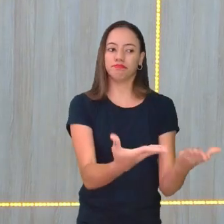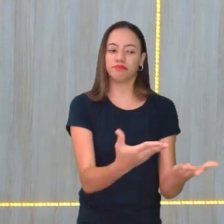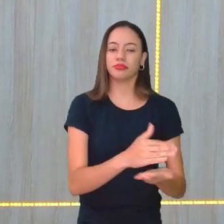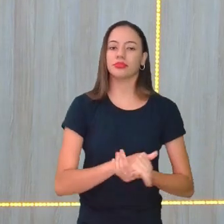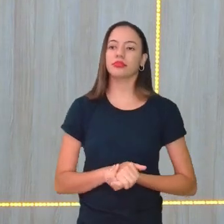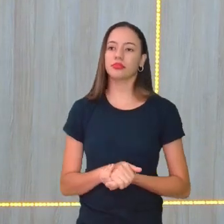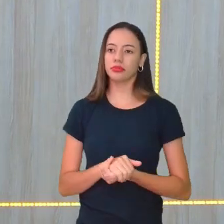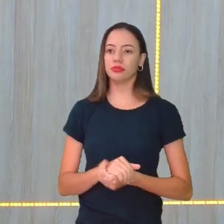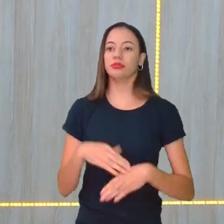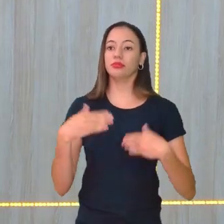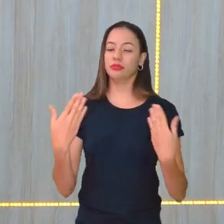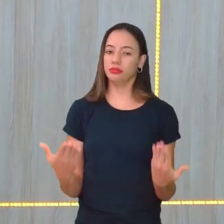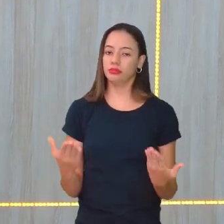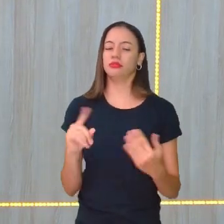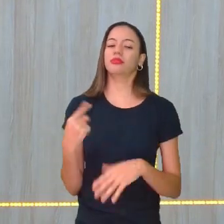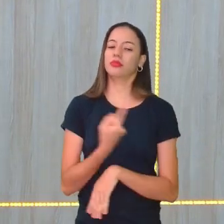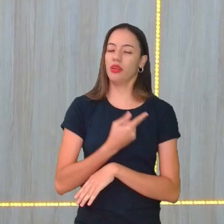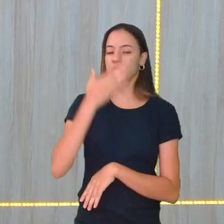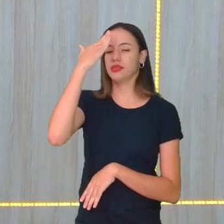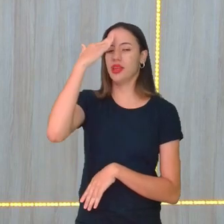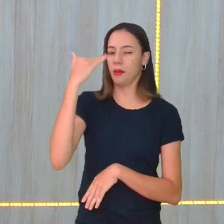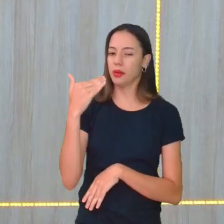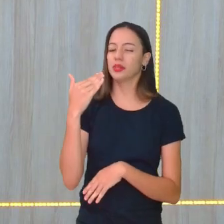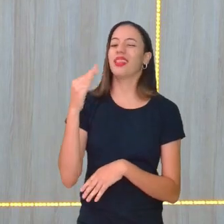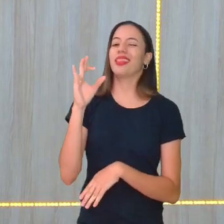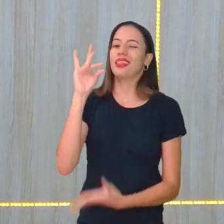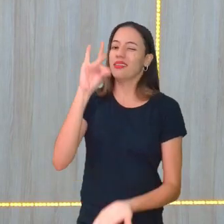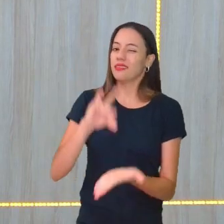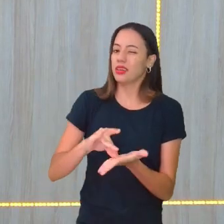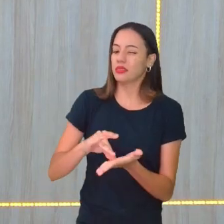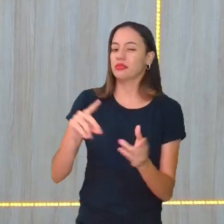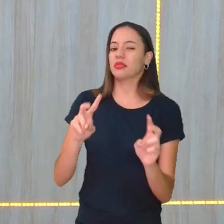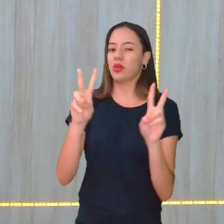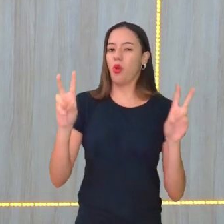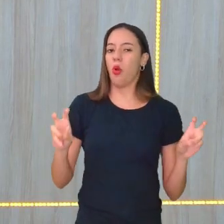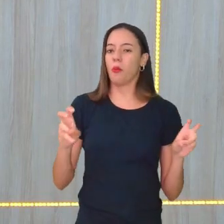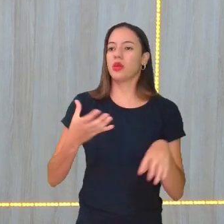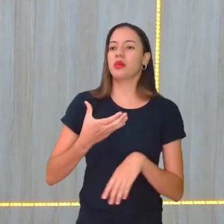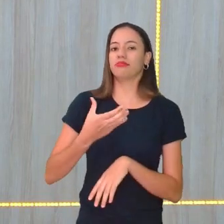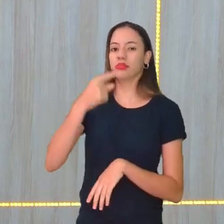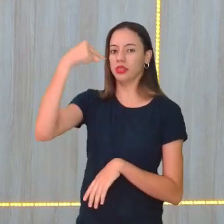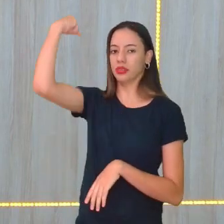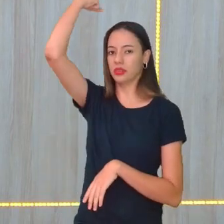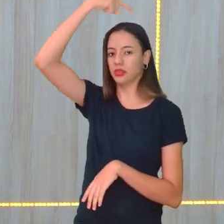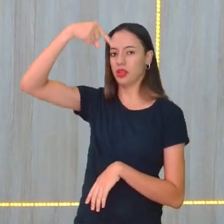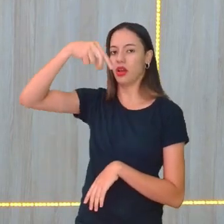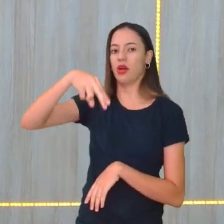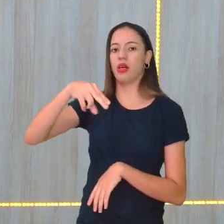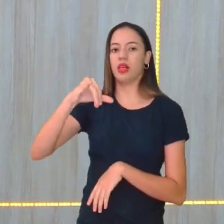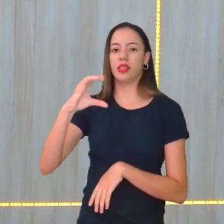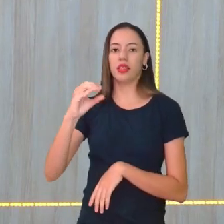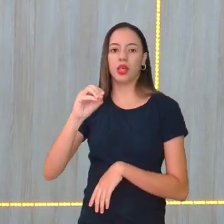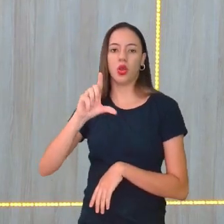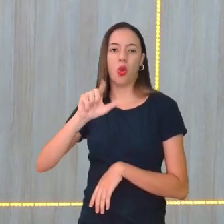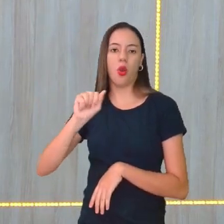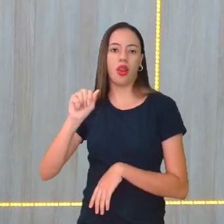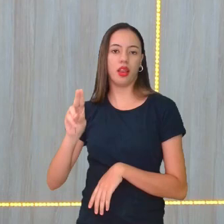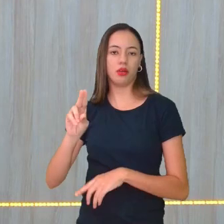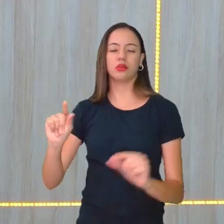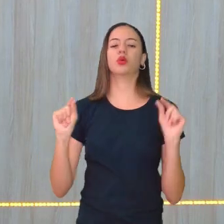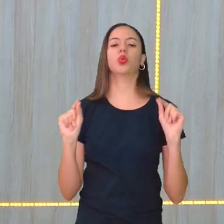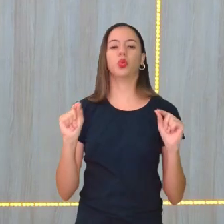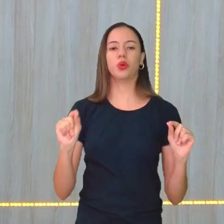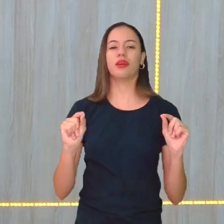que a gente sabe, né, de verdade também a respeito do São Nicolau é que sim,